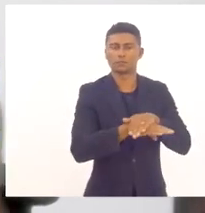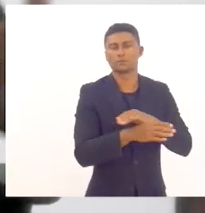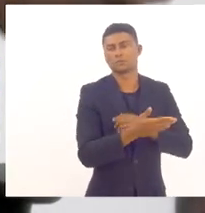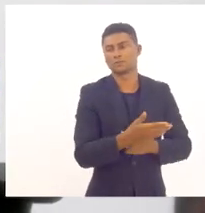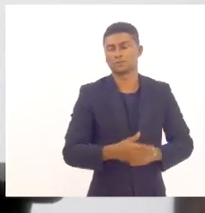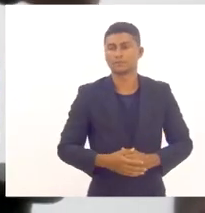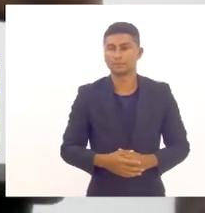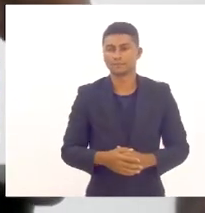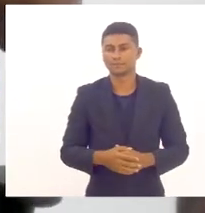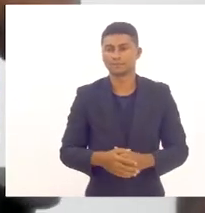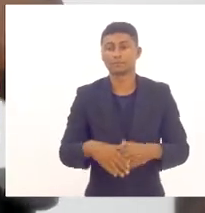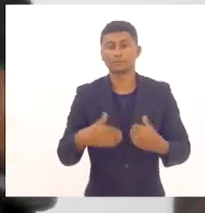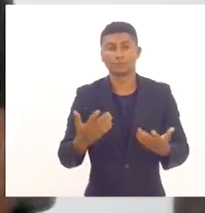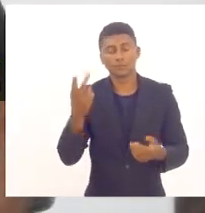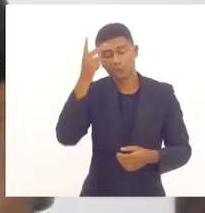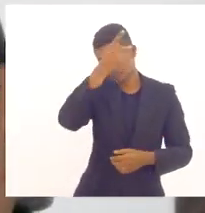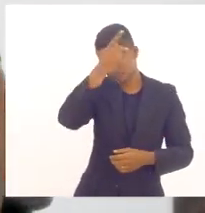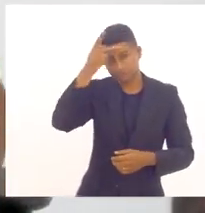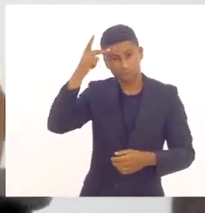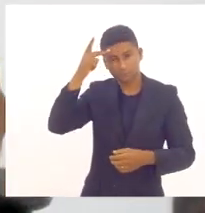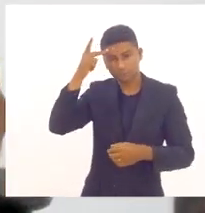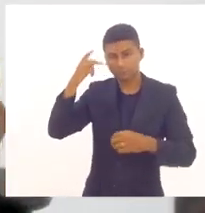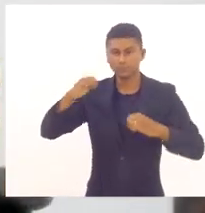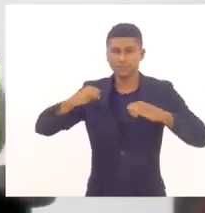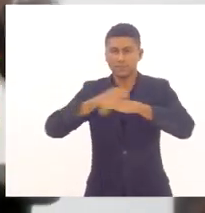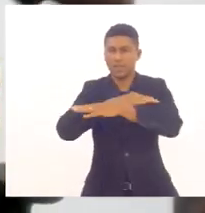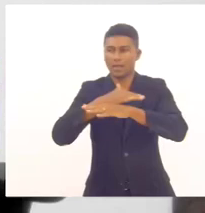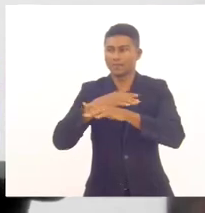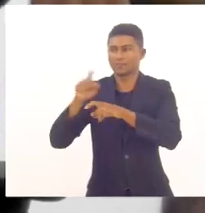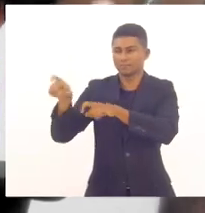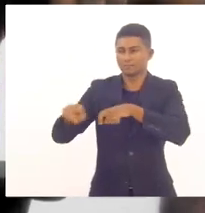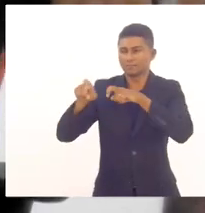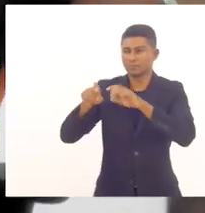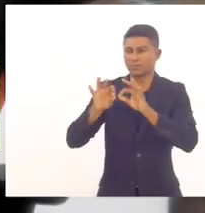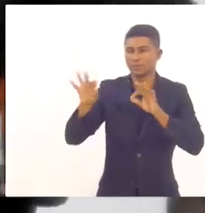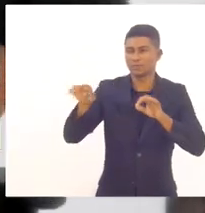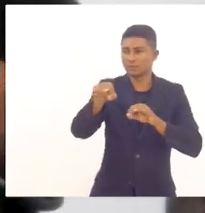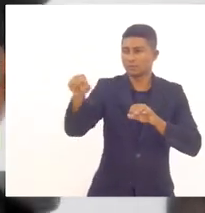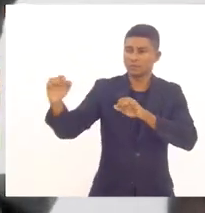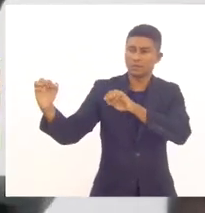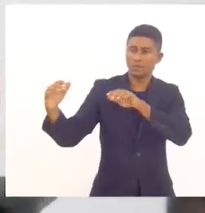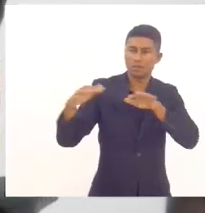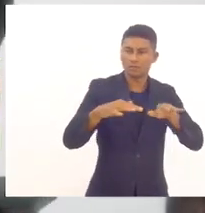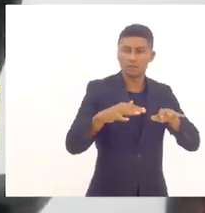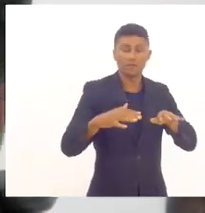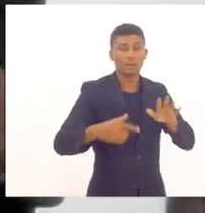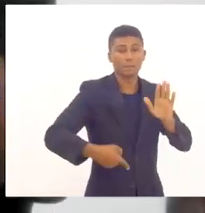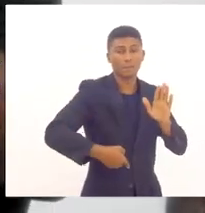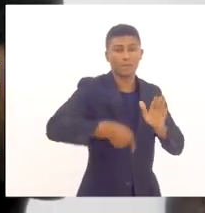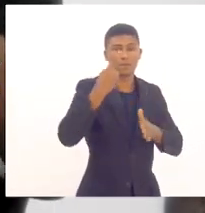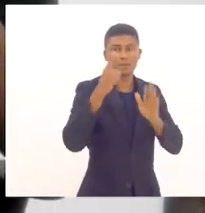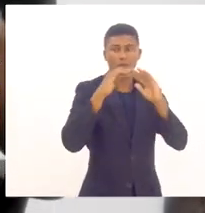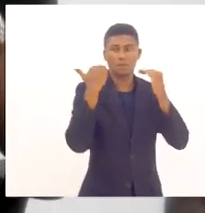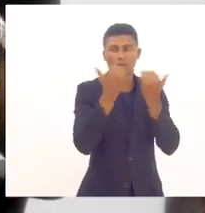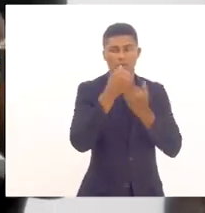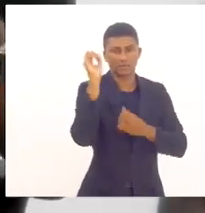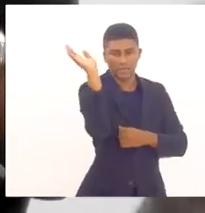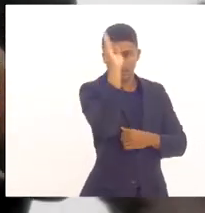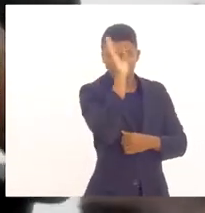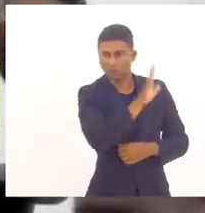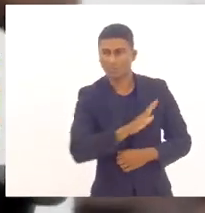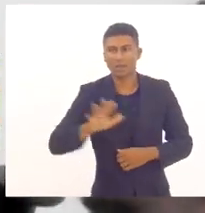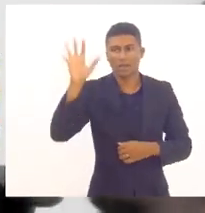E o pessoal do interior veio. Quando nós fizemos o primeiro Congresso Nacional de Capoeira, foi onde começou tudo